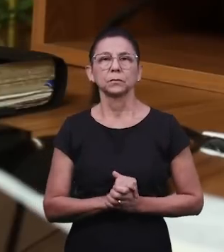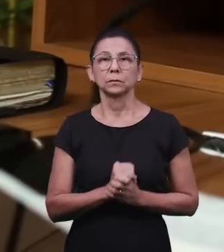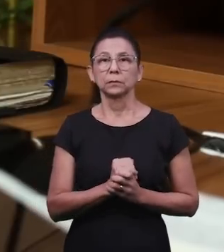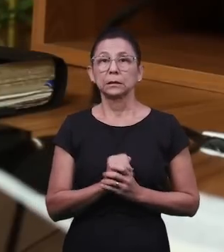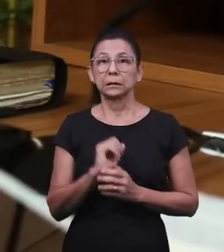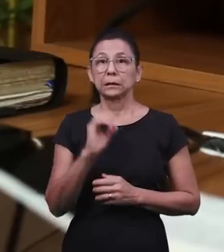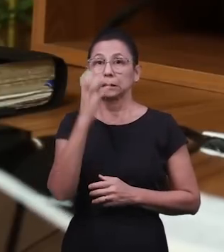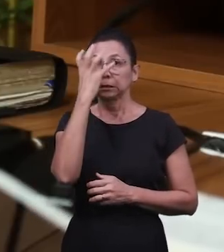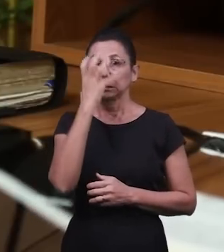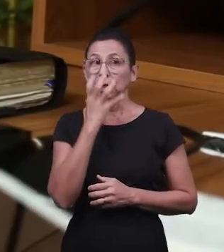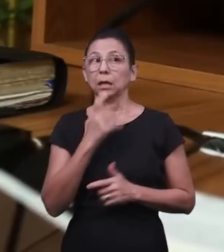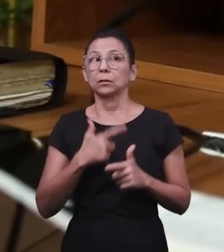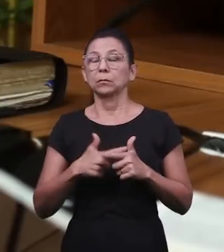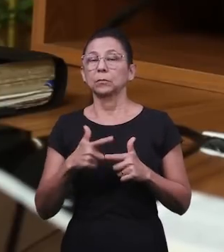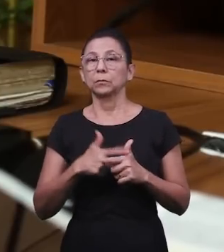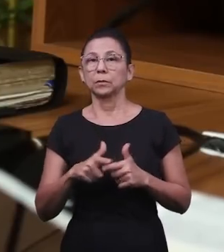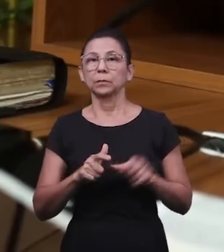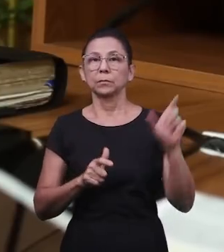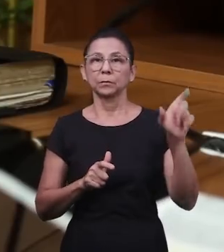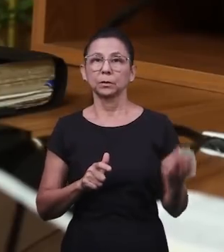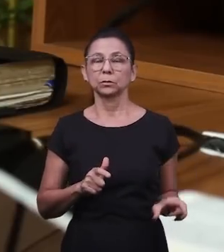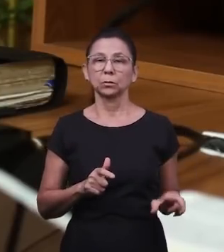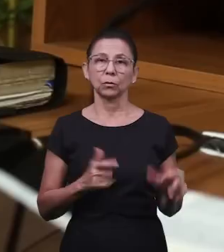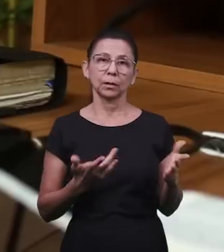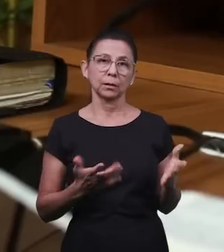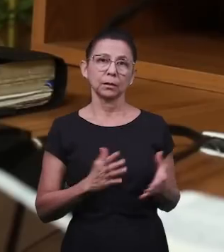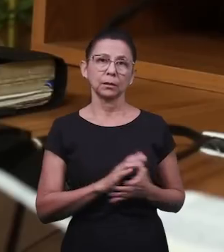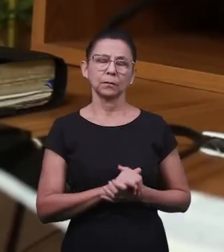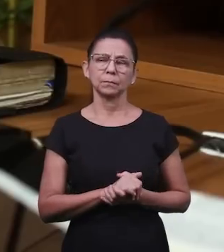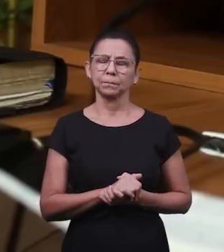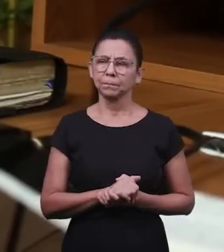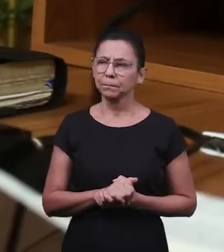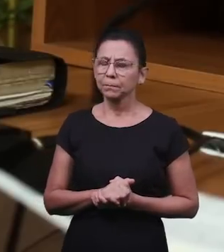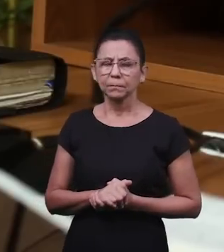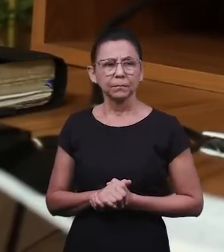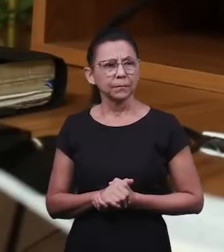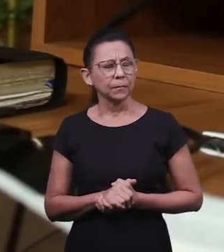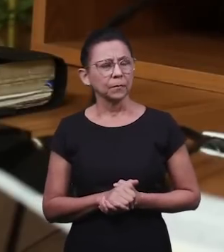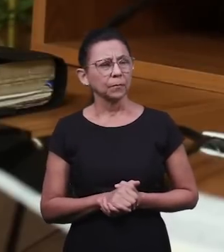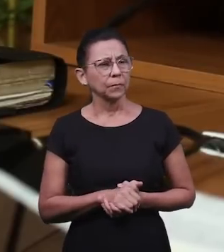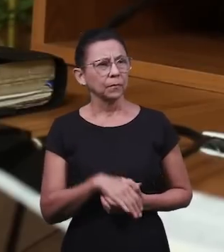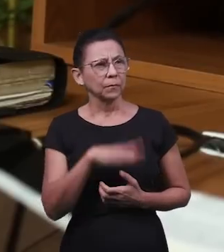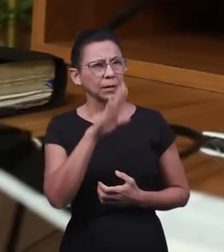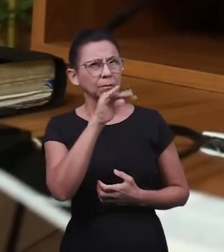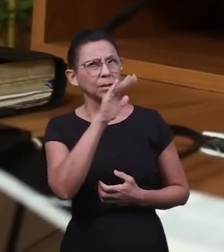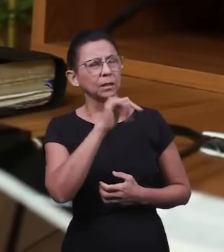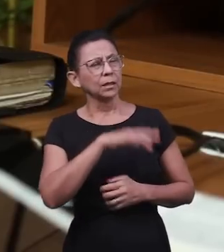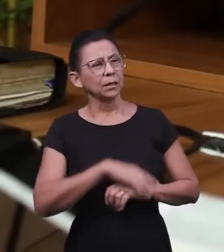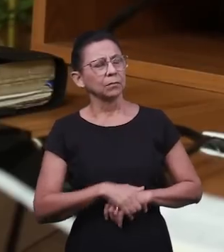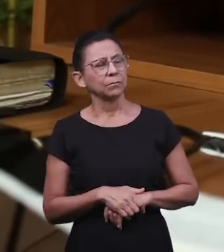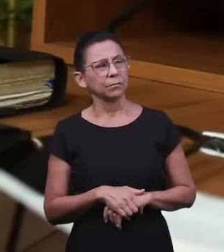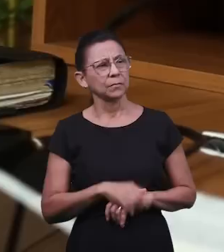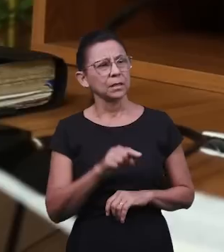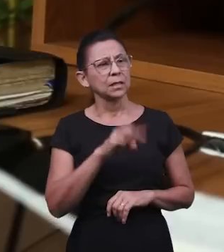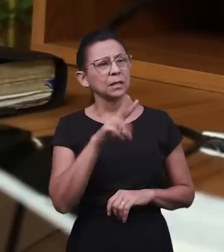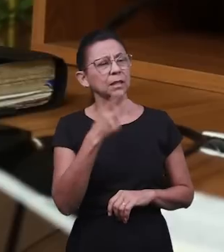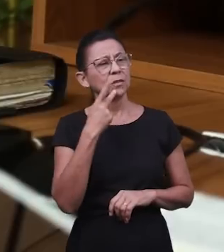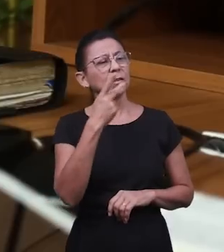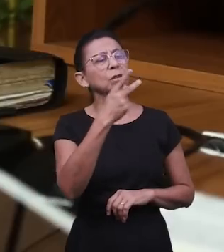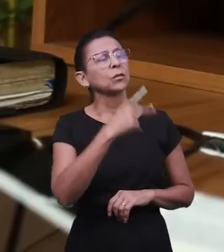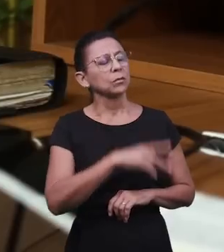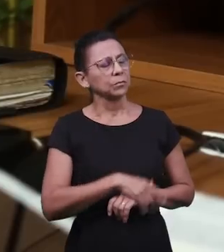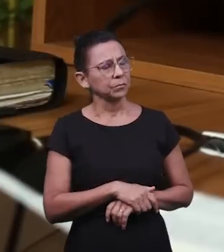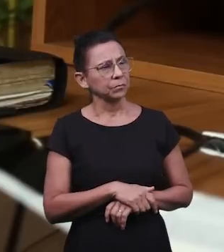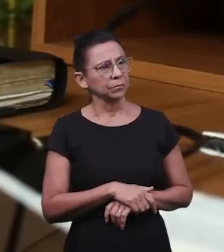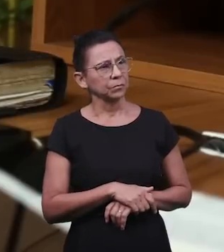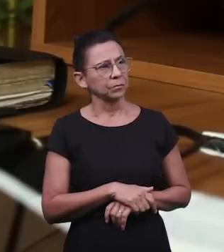igreja, e eu achei aquele negócio muito grave. Falei com ele: vem cá, rapaz, quem que foi que falou isso para você? Não, pastor, foi